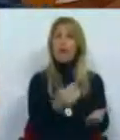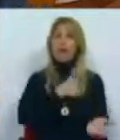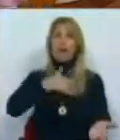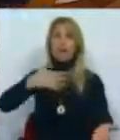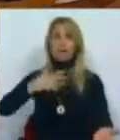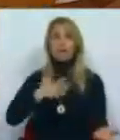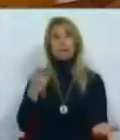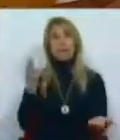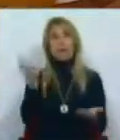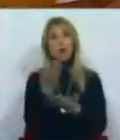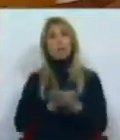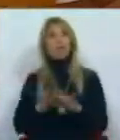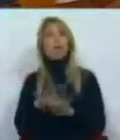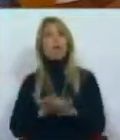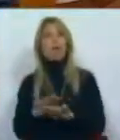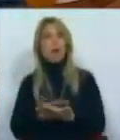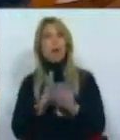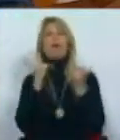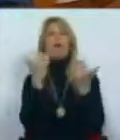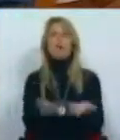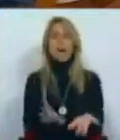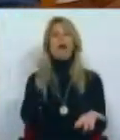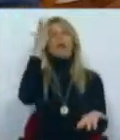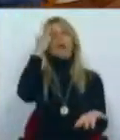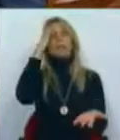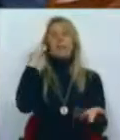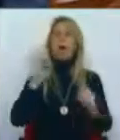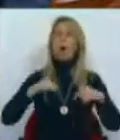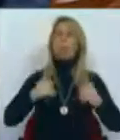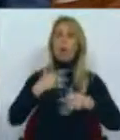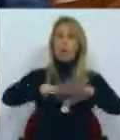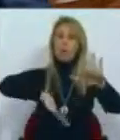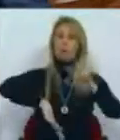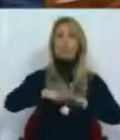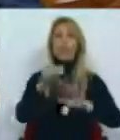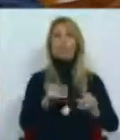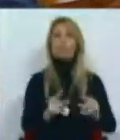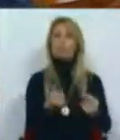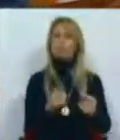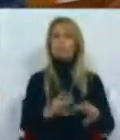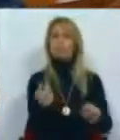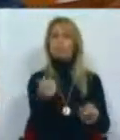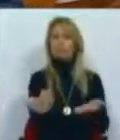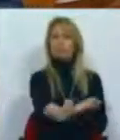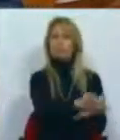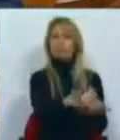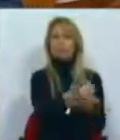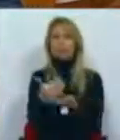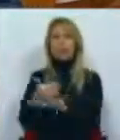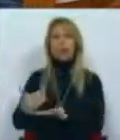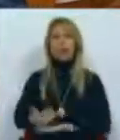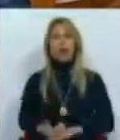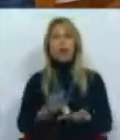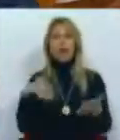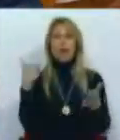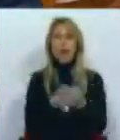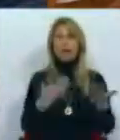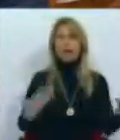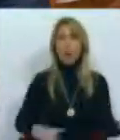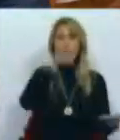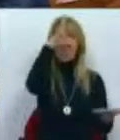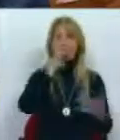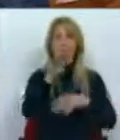economia real a capacidade de financiamento que até agora era absorvida e chupada pelo